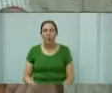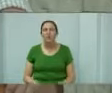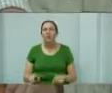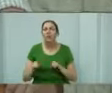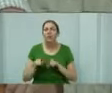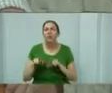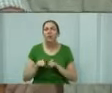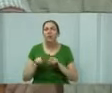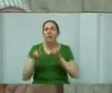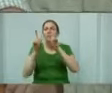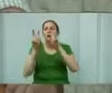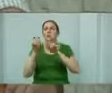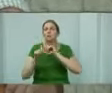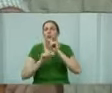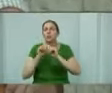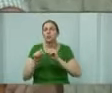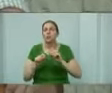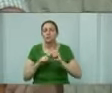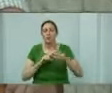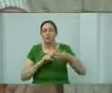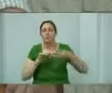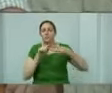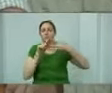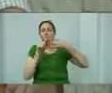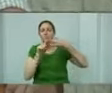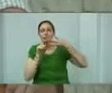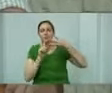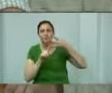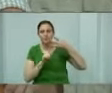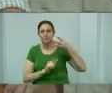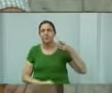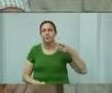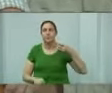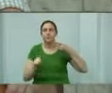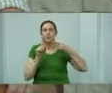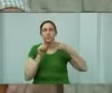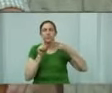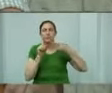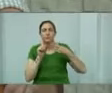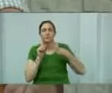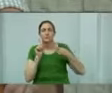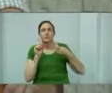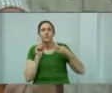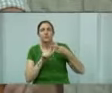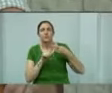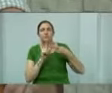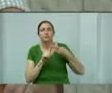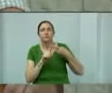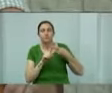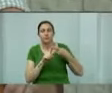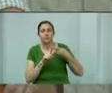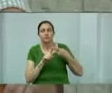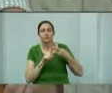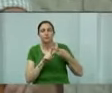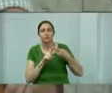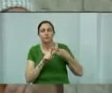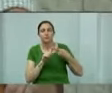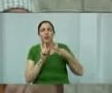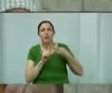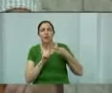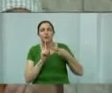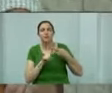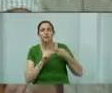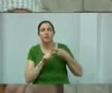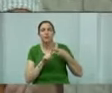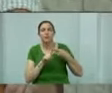temos três temas importantíssimos para tratar estruturalmente para o próximo ano aqui, para nós tratarmos. Primeiro